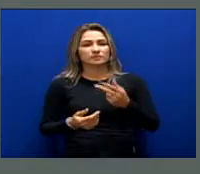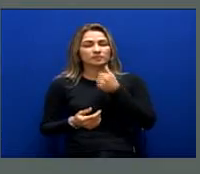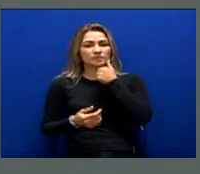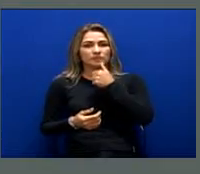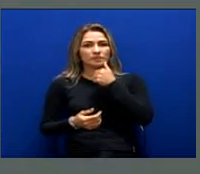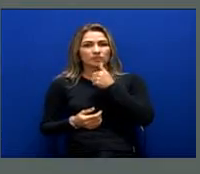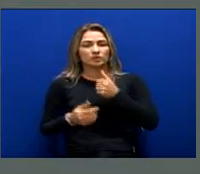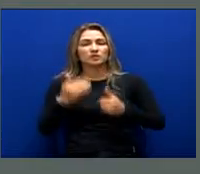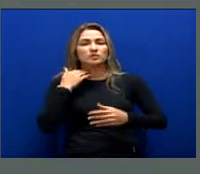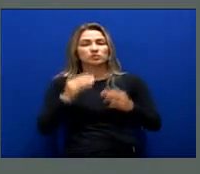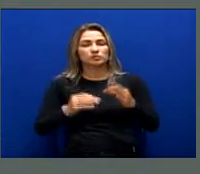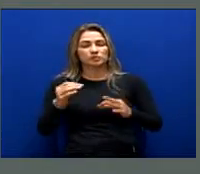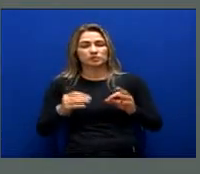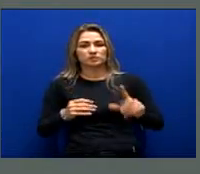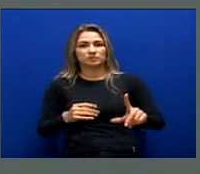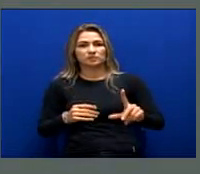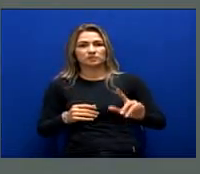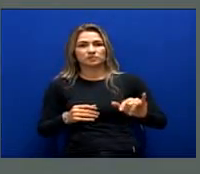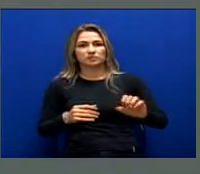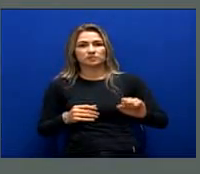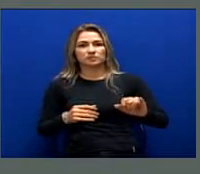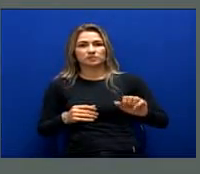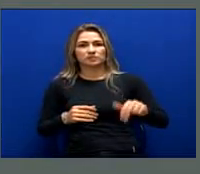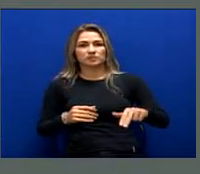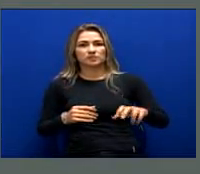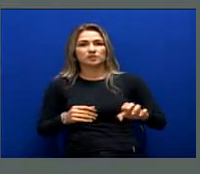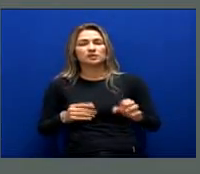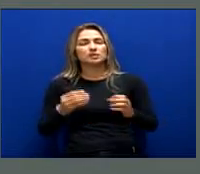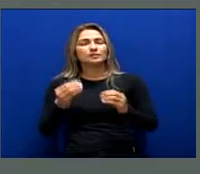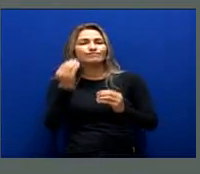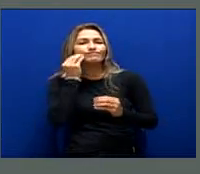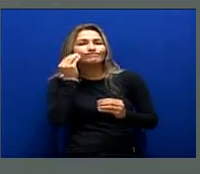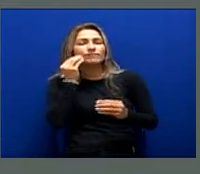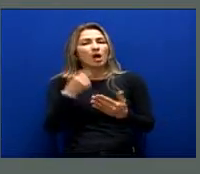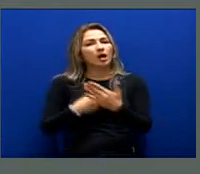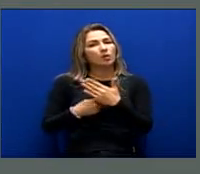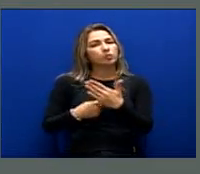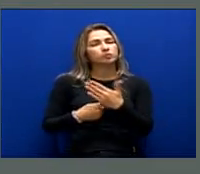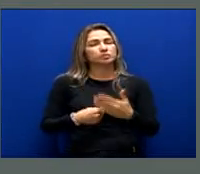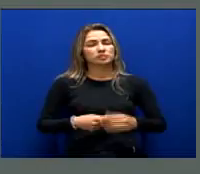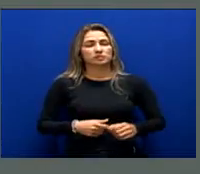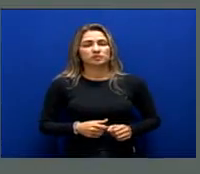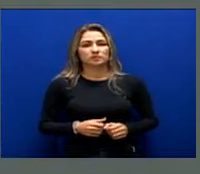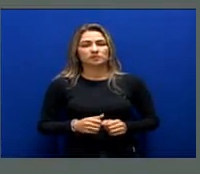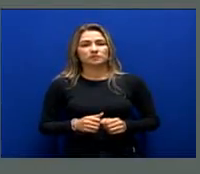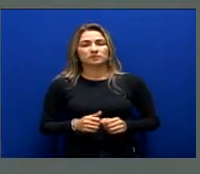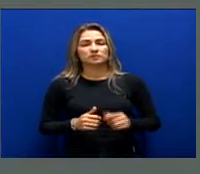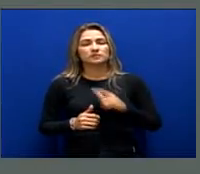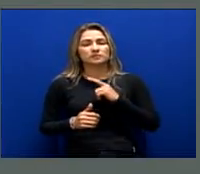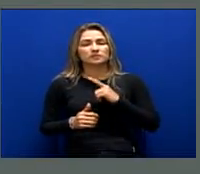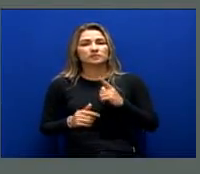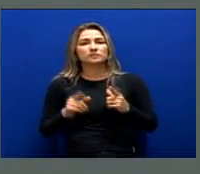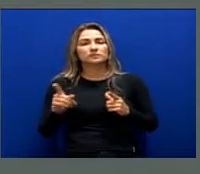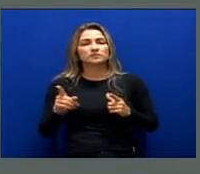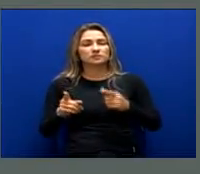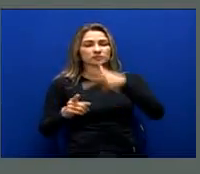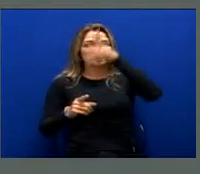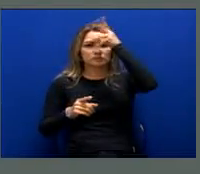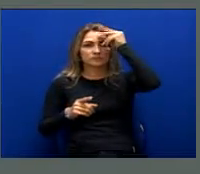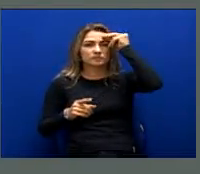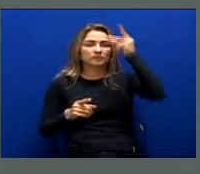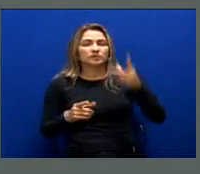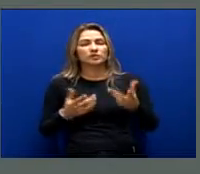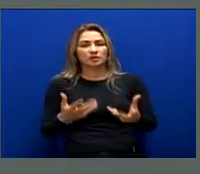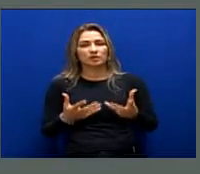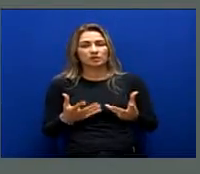promotora ela está tentando ajudar a gente pra quem sou eu pra frente então assim na verdade existe sim uma vontade da gestão que isso